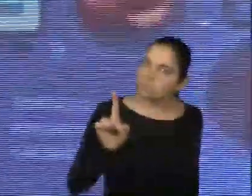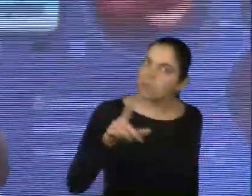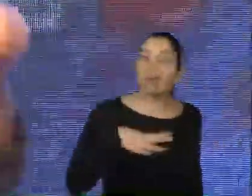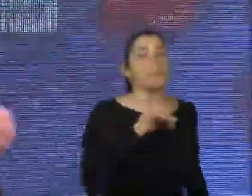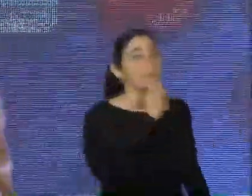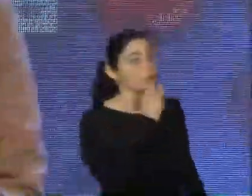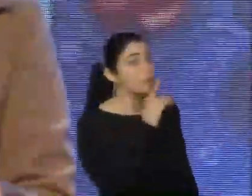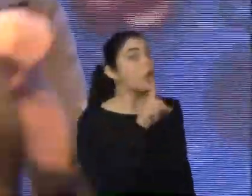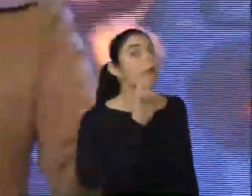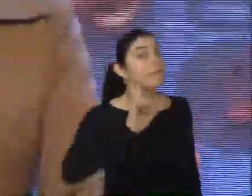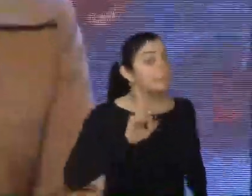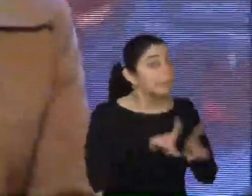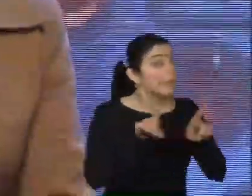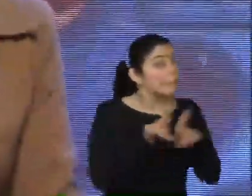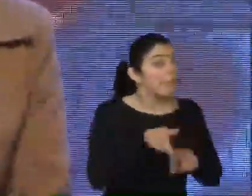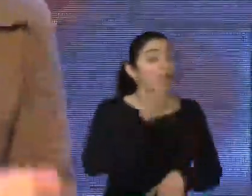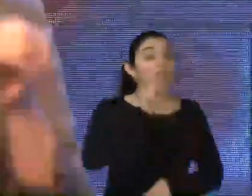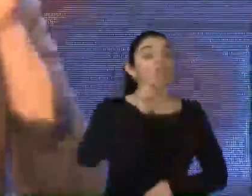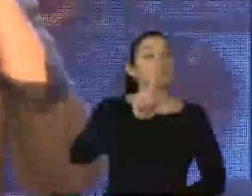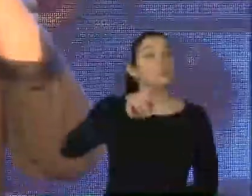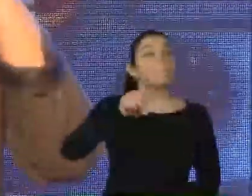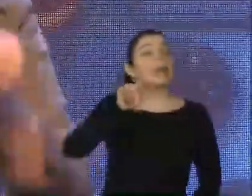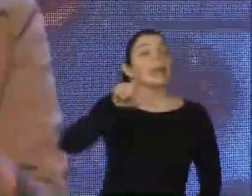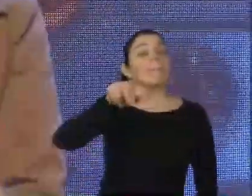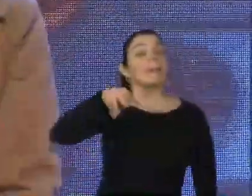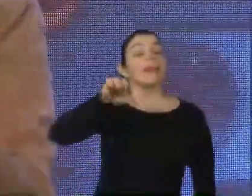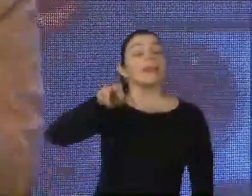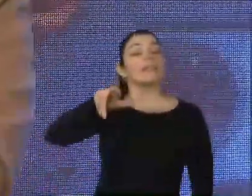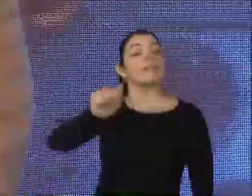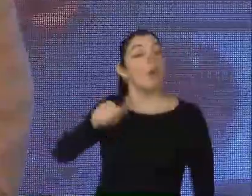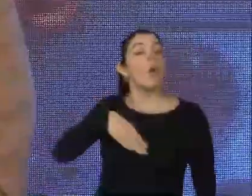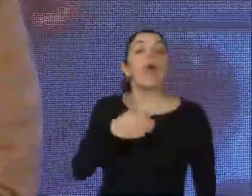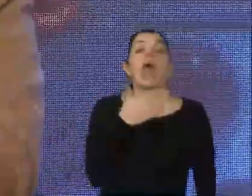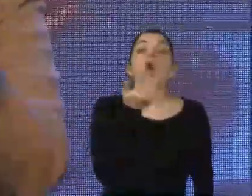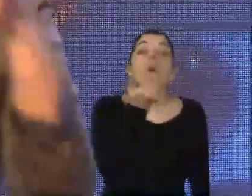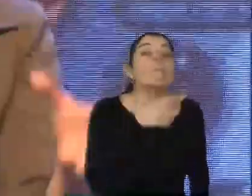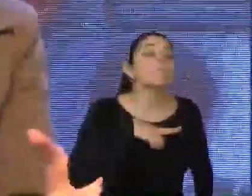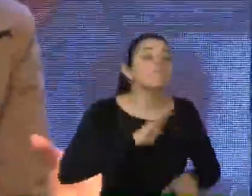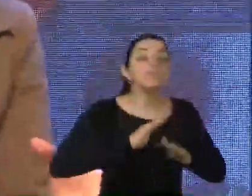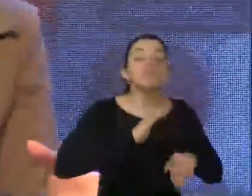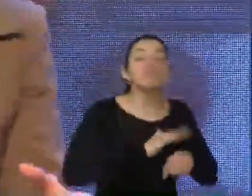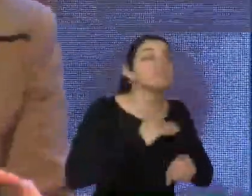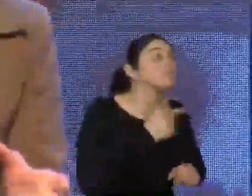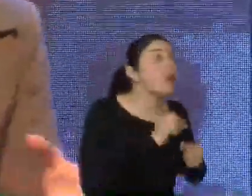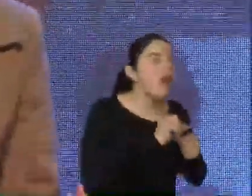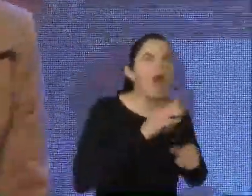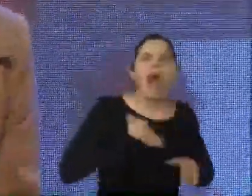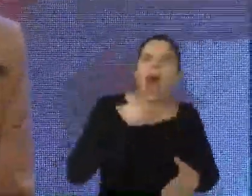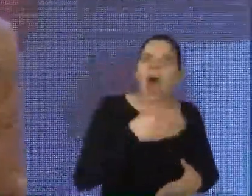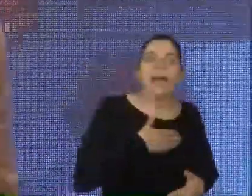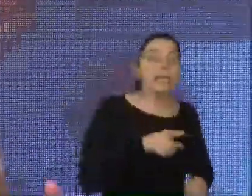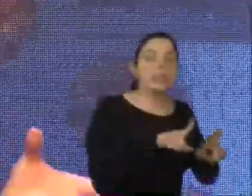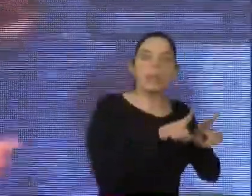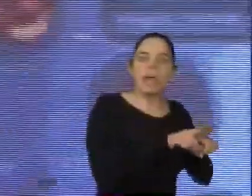suplementação. Suplementação, quando necessária, quando bem indicada, ótimo. Autossuplementação,